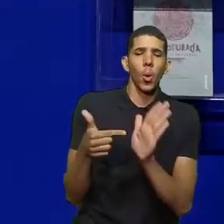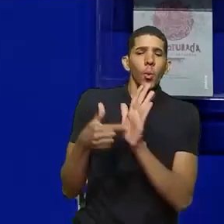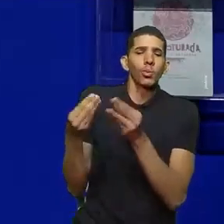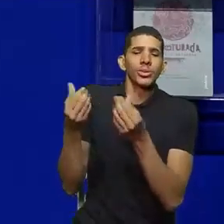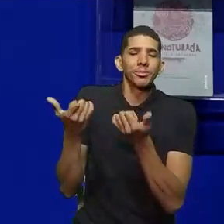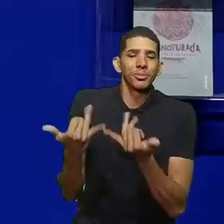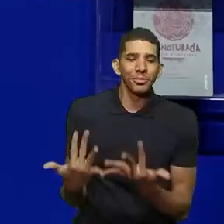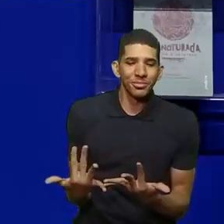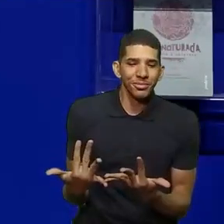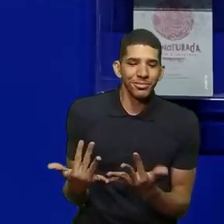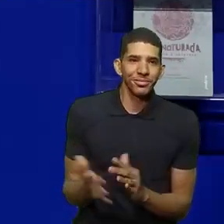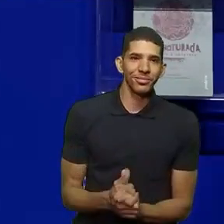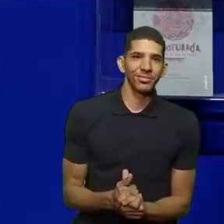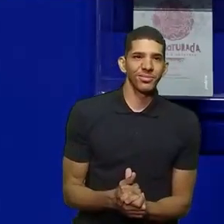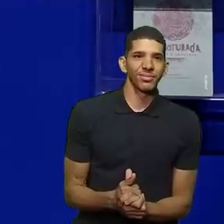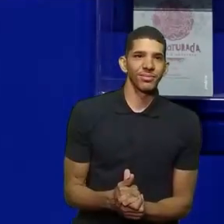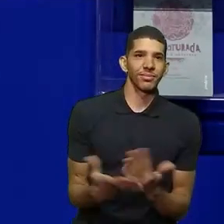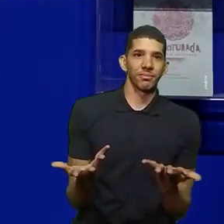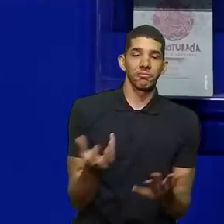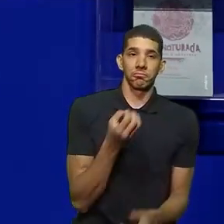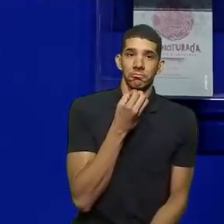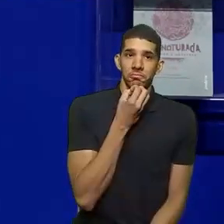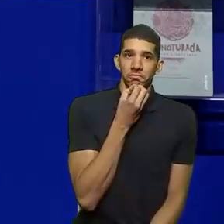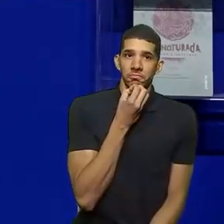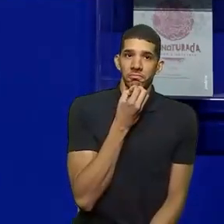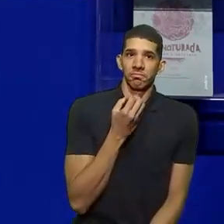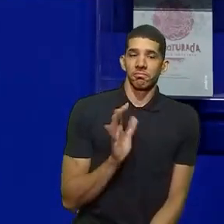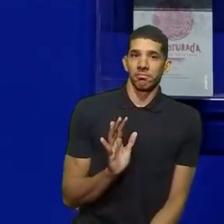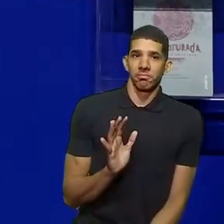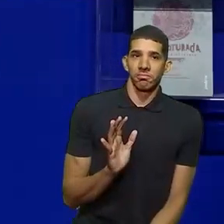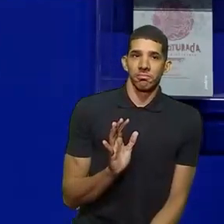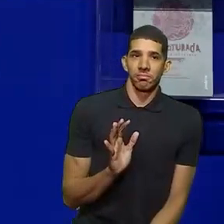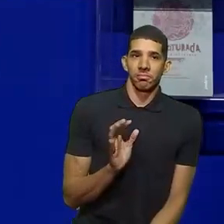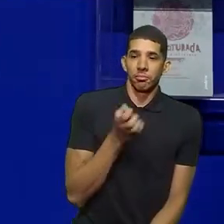Boa tarde a todas as pessoas presentes.